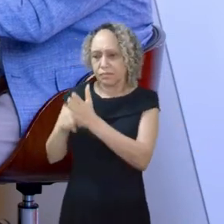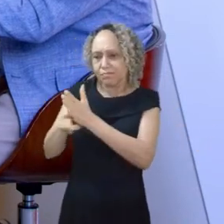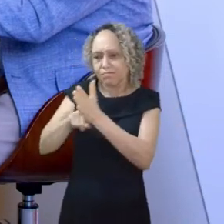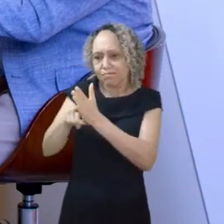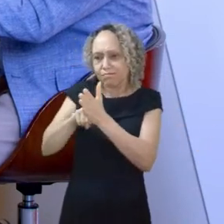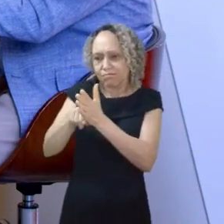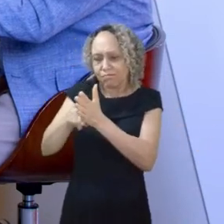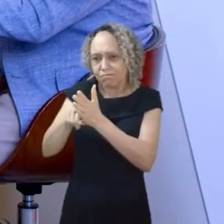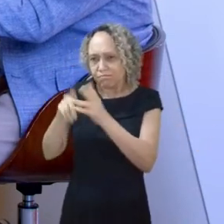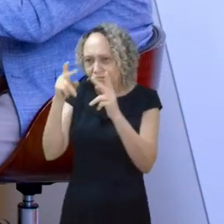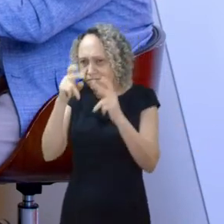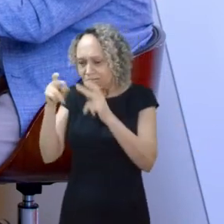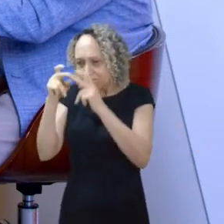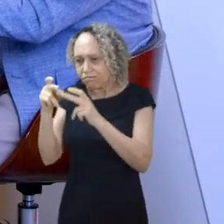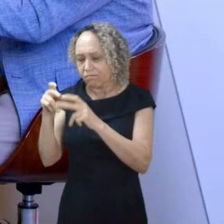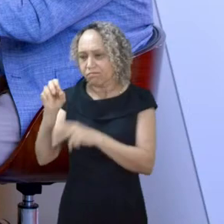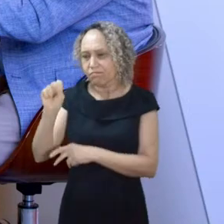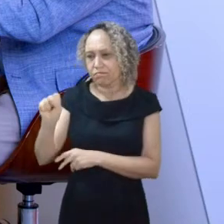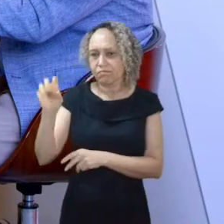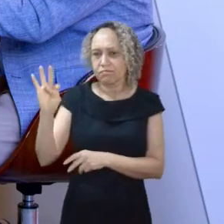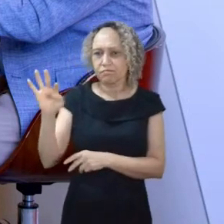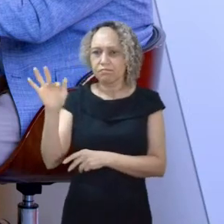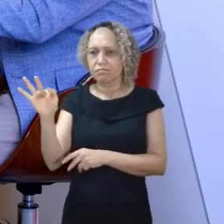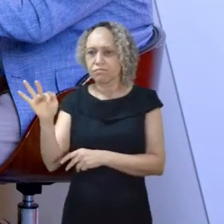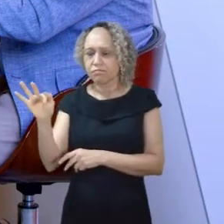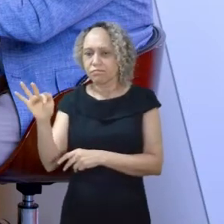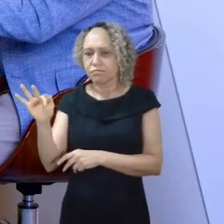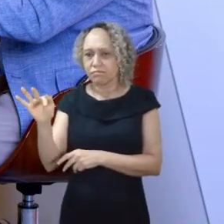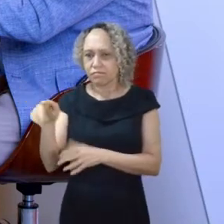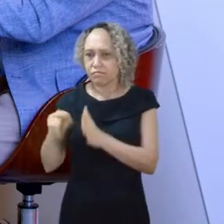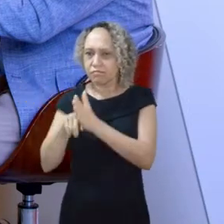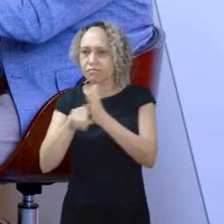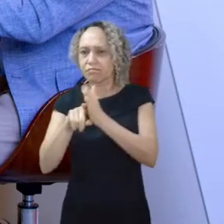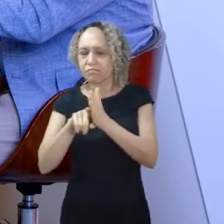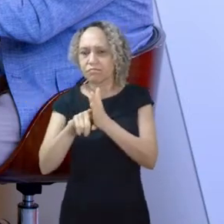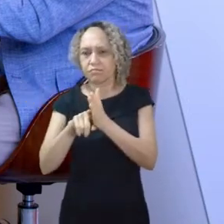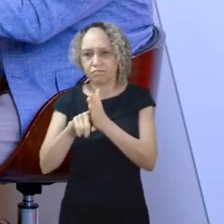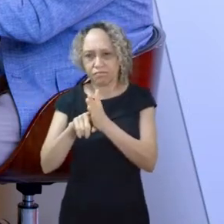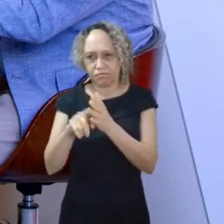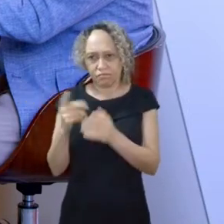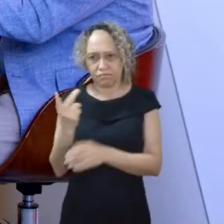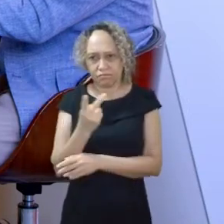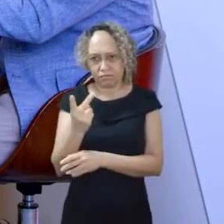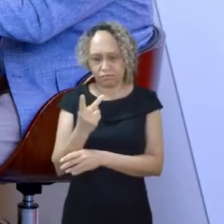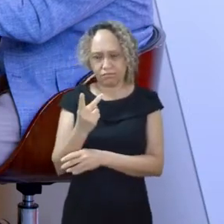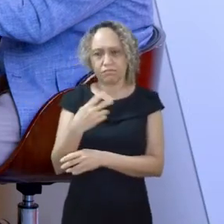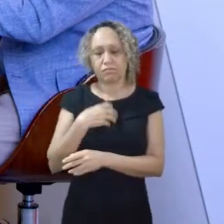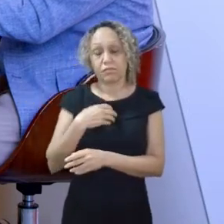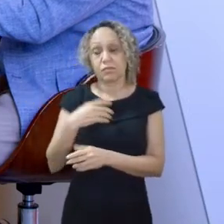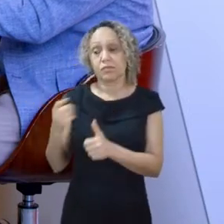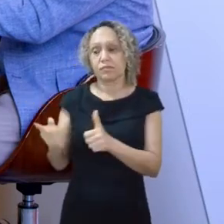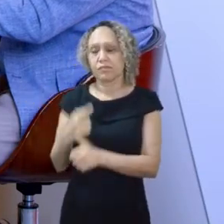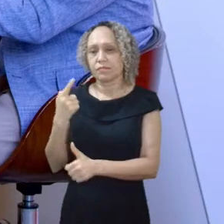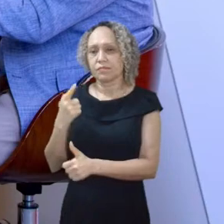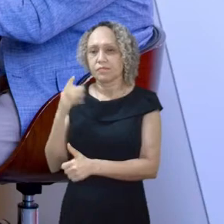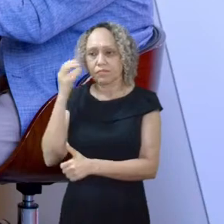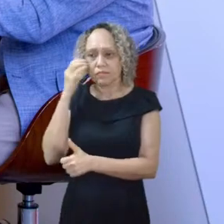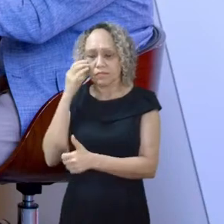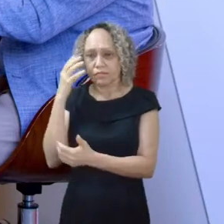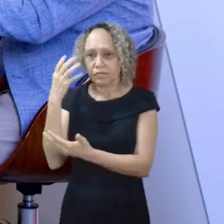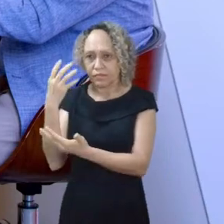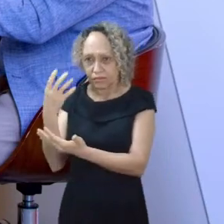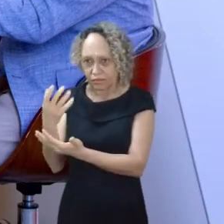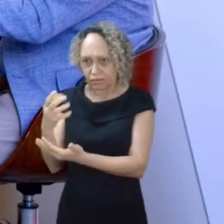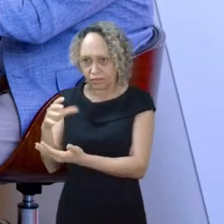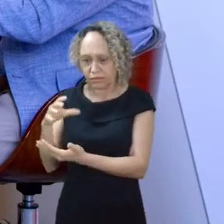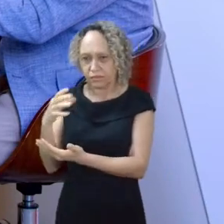acesso a esse conteúdo. O primeiro é a apreensão de um aparelho físico, um aparelho celular, e a partir da apreensão, ao acesso ao conteúdo